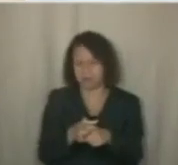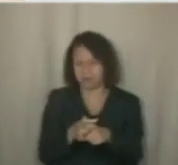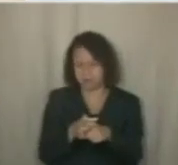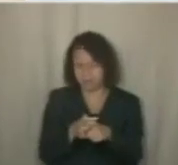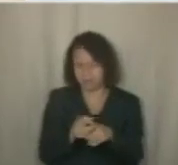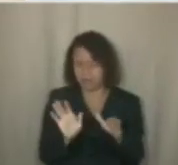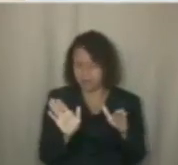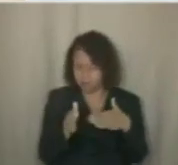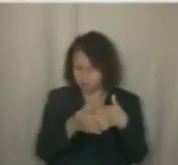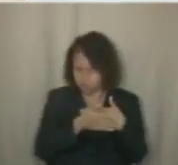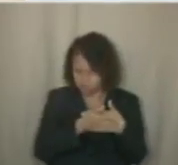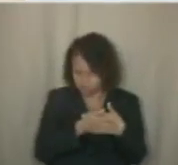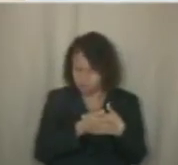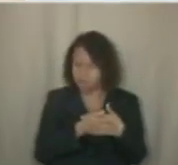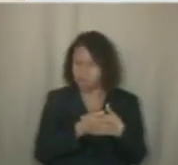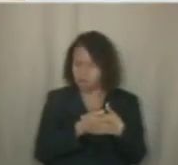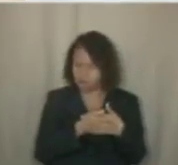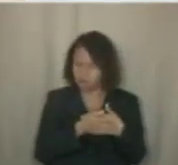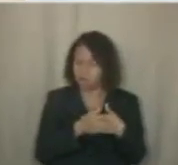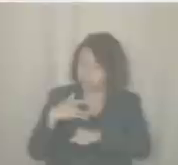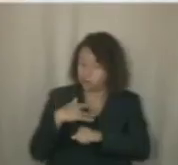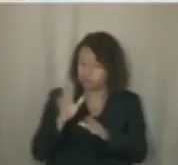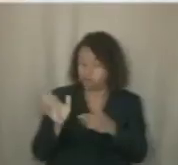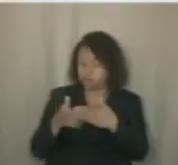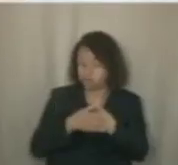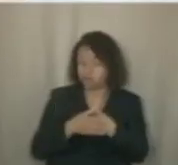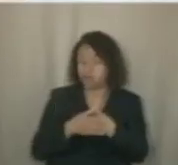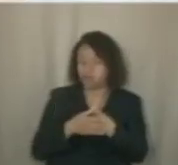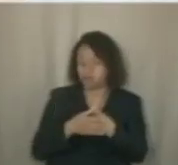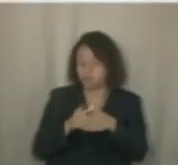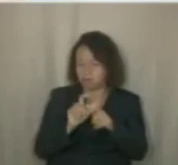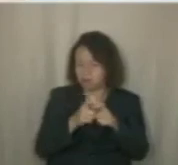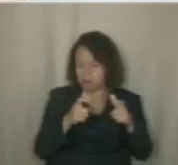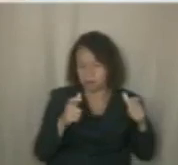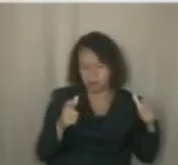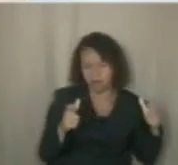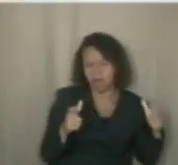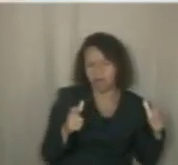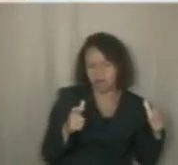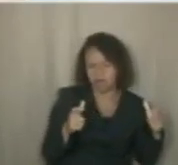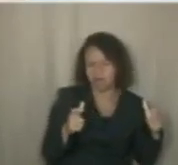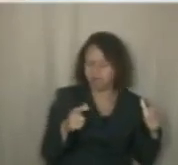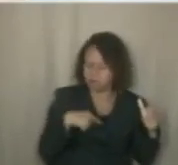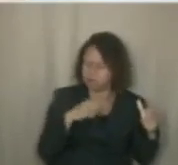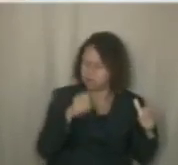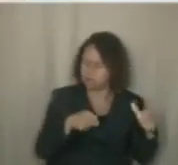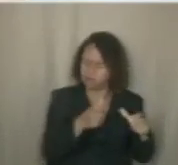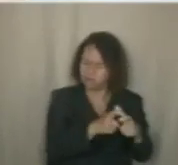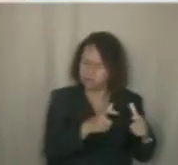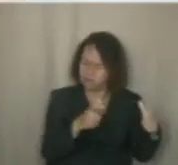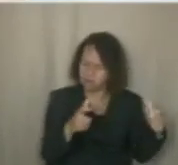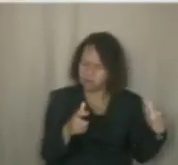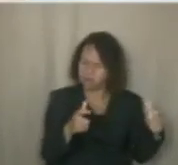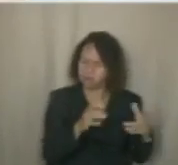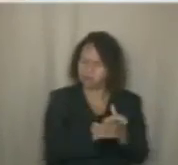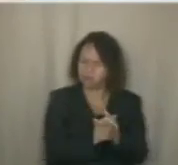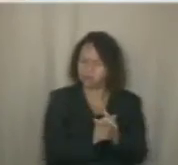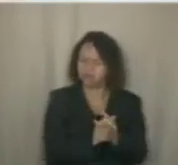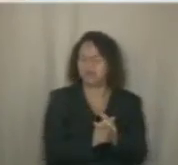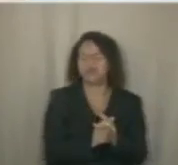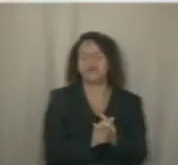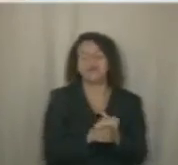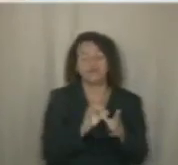roupinhas elas fecharam o plantão noturno exatamente para ampliar e foi ampliado Além disso